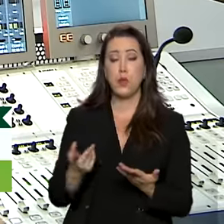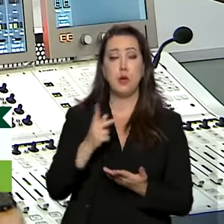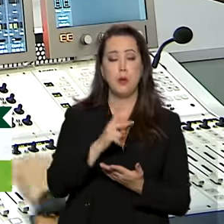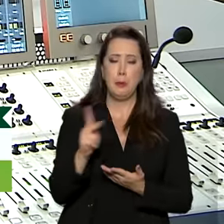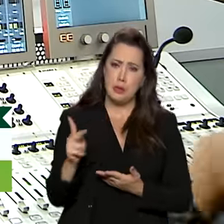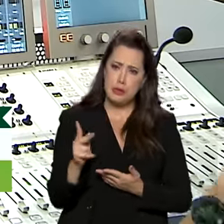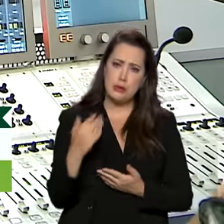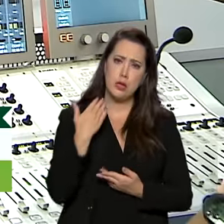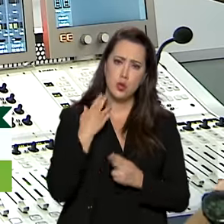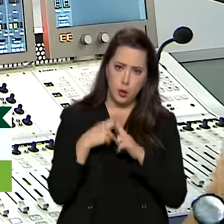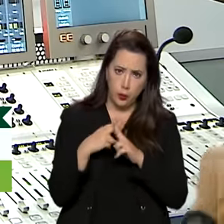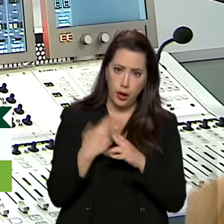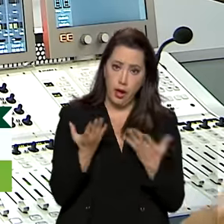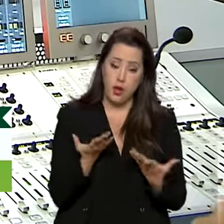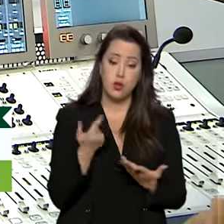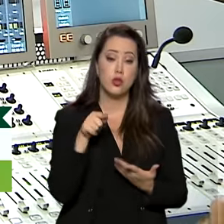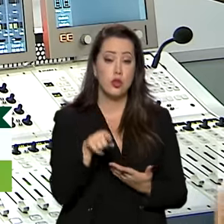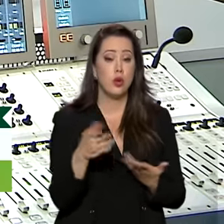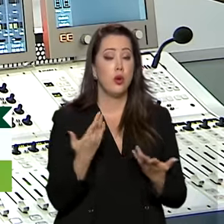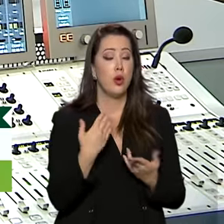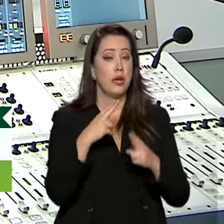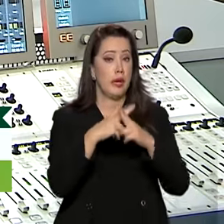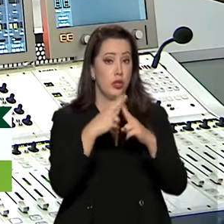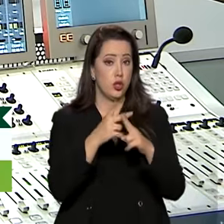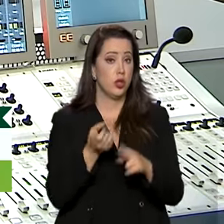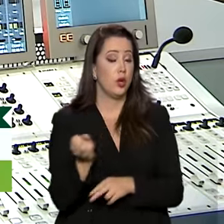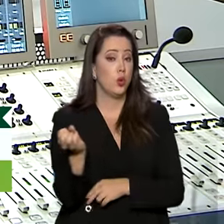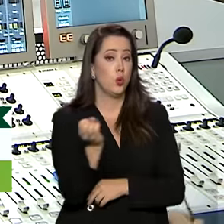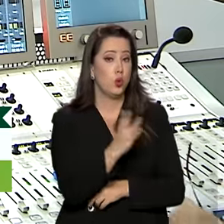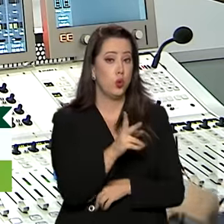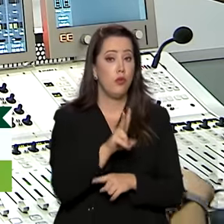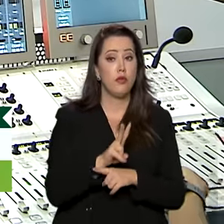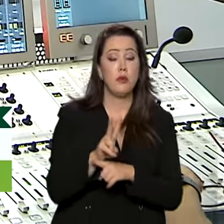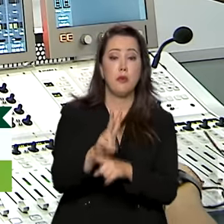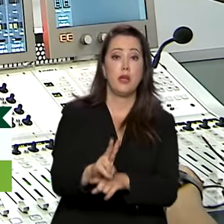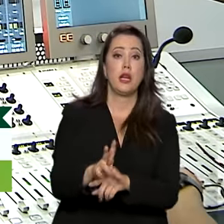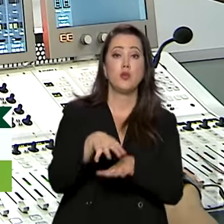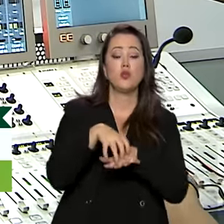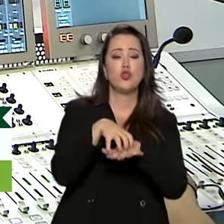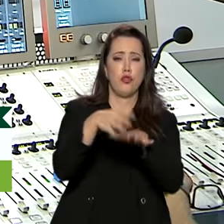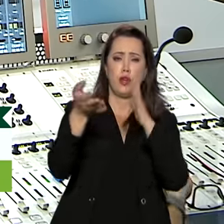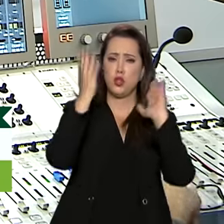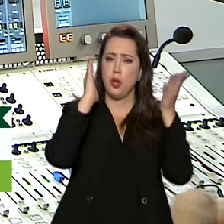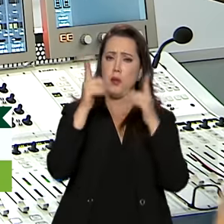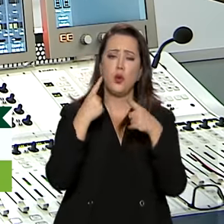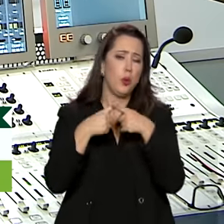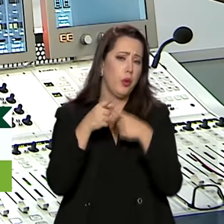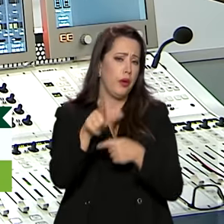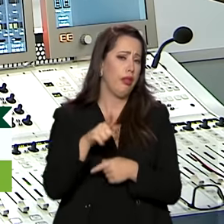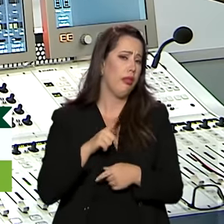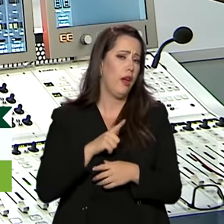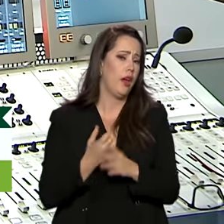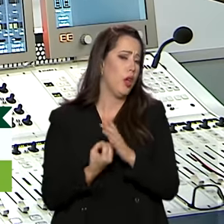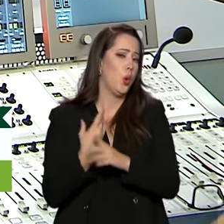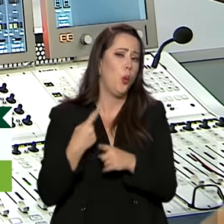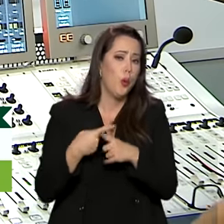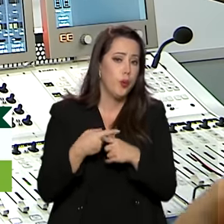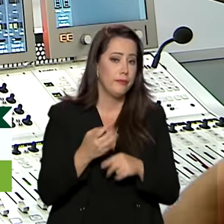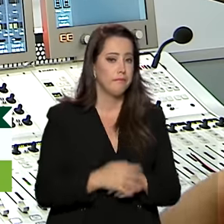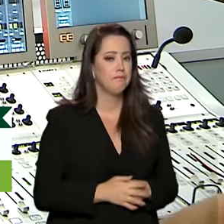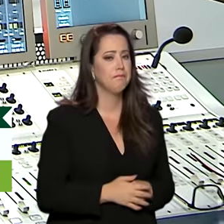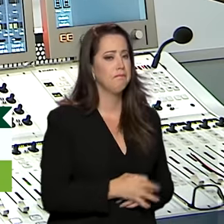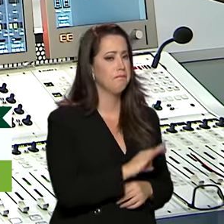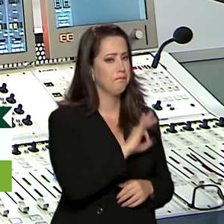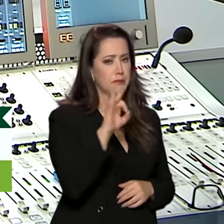nova linha de crédito para antecipar o pagamento de custos do frete a quem se destina essa linha e o que que motivou a caixa a criola